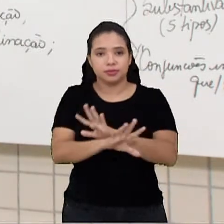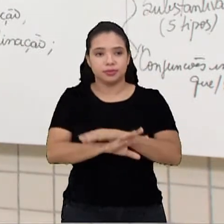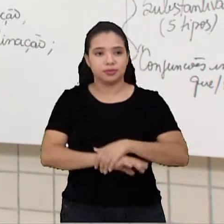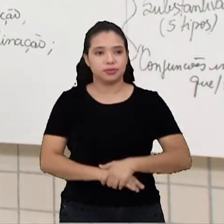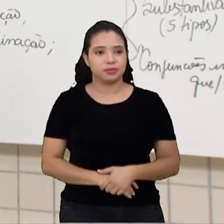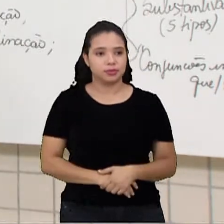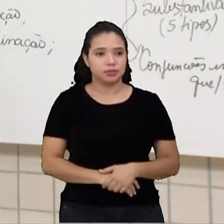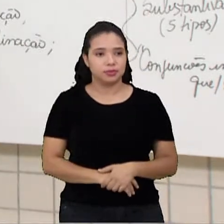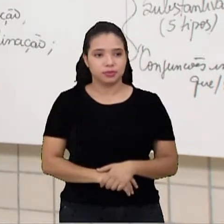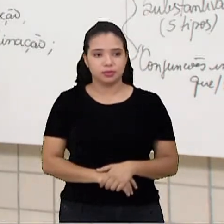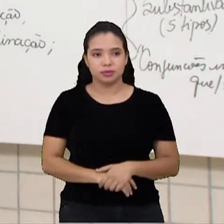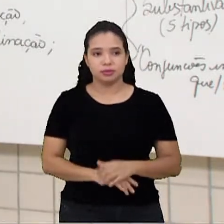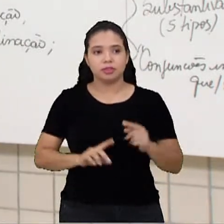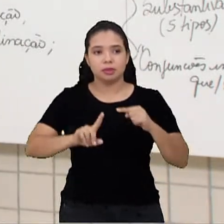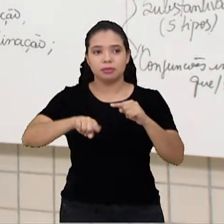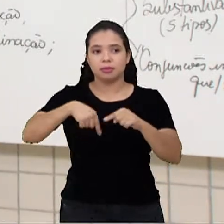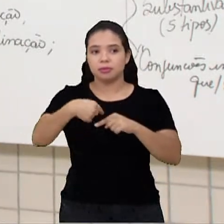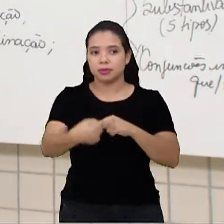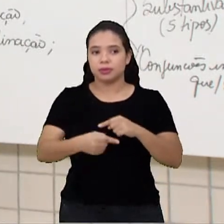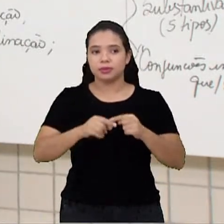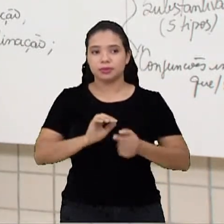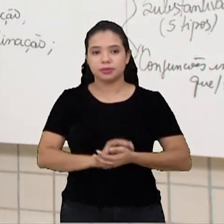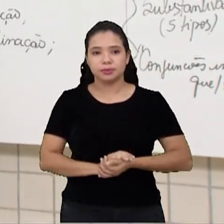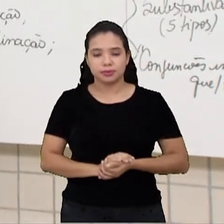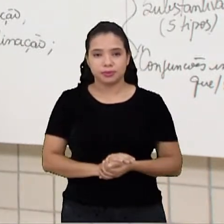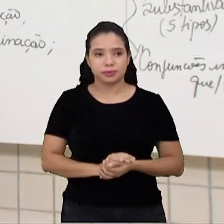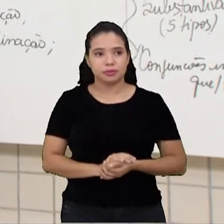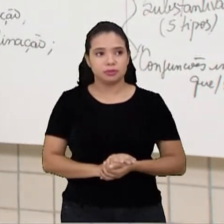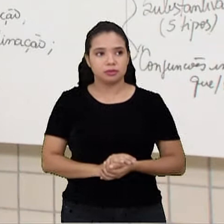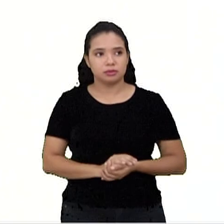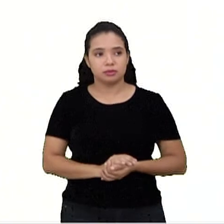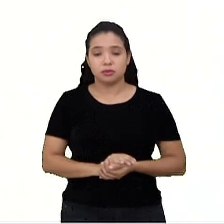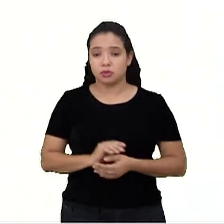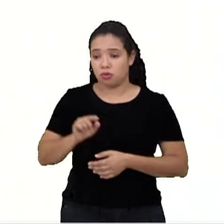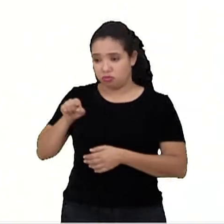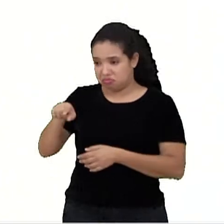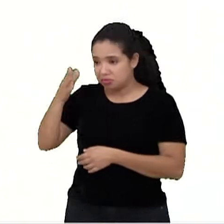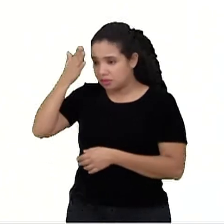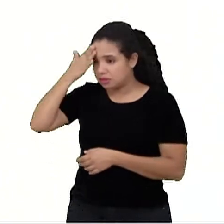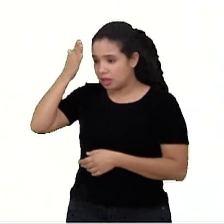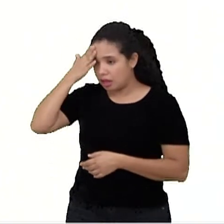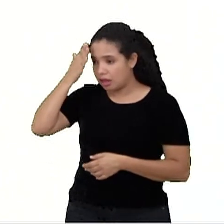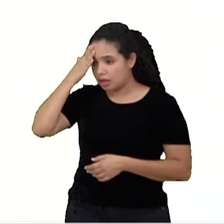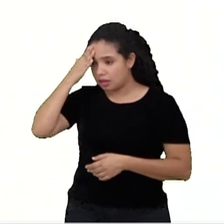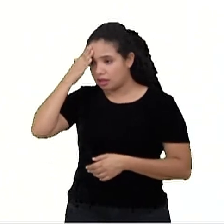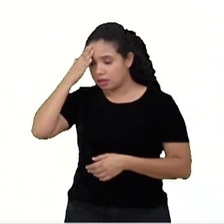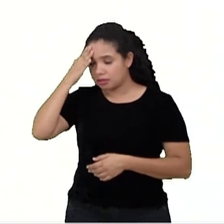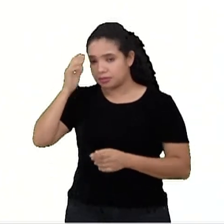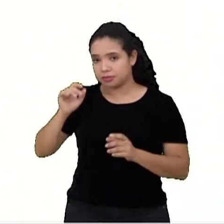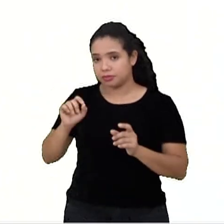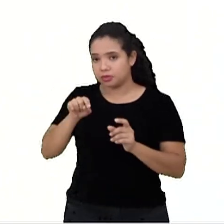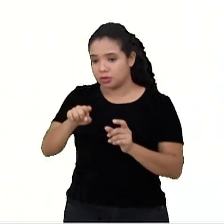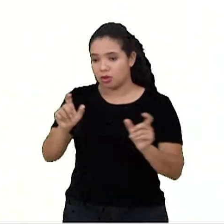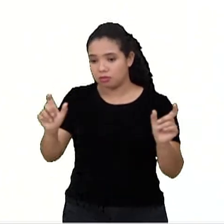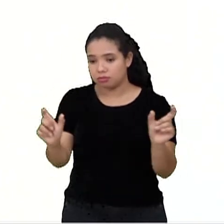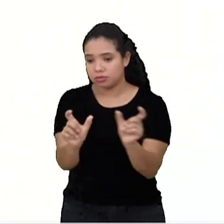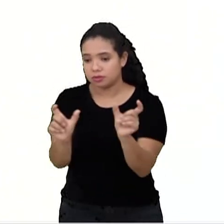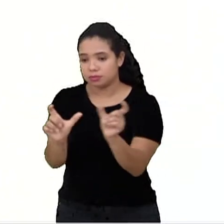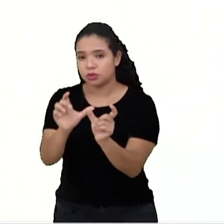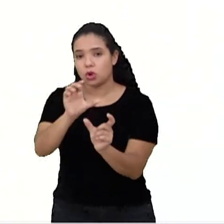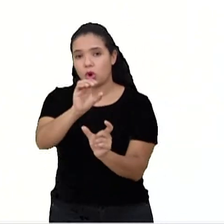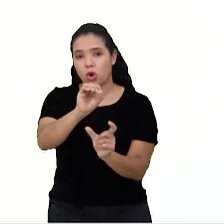composto. Próximo. Saiba que, como toda oração está centrada